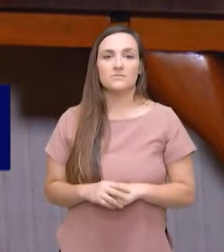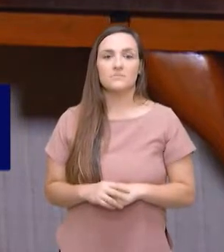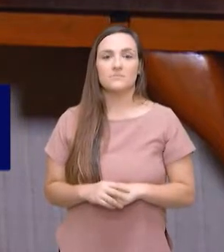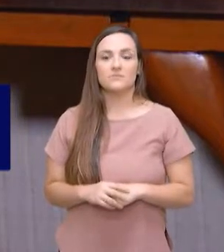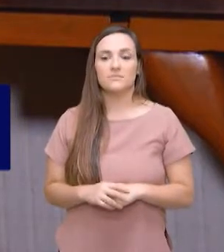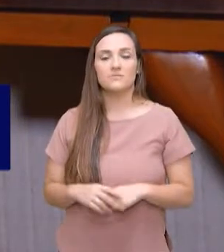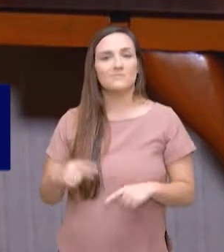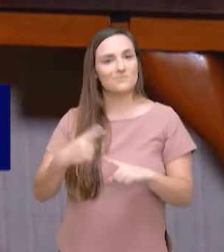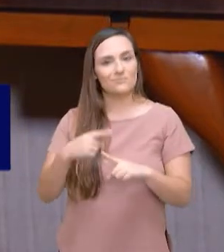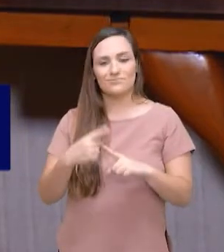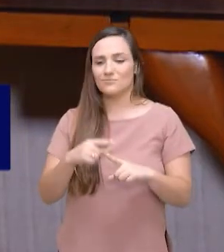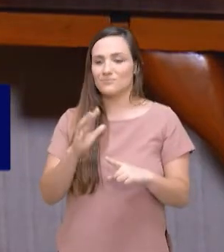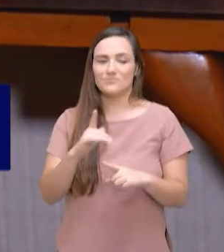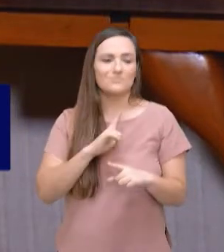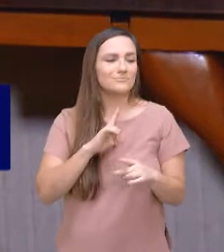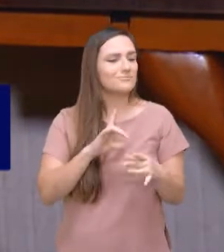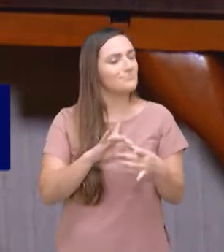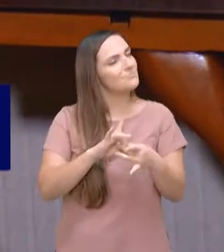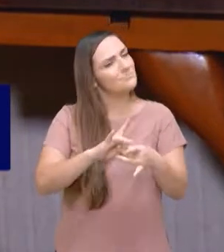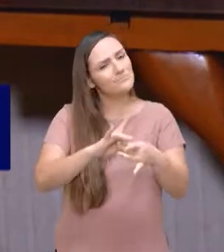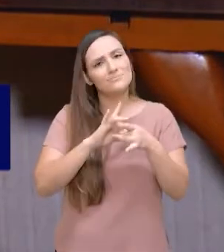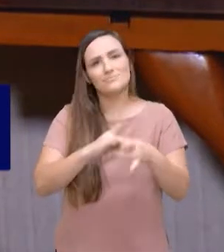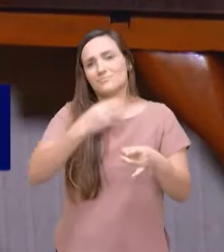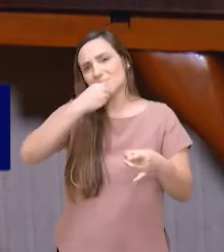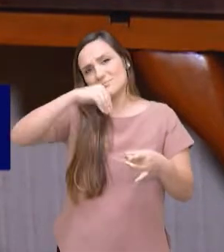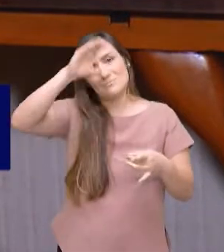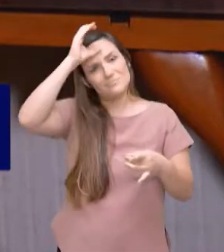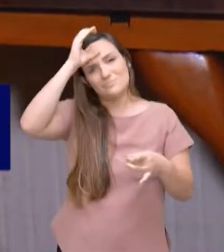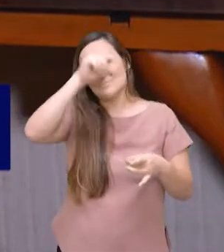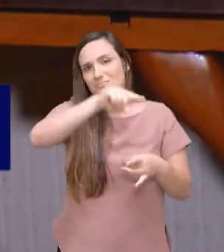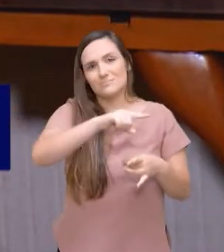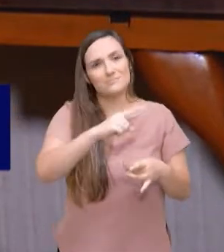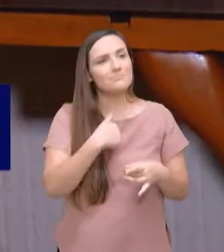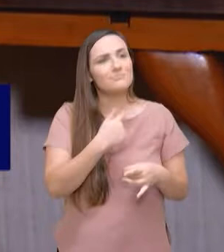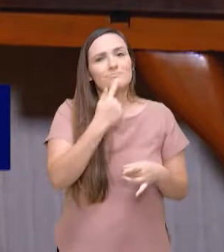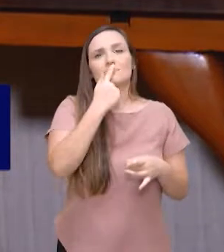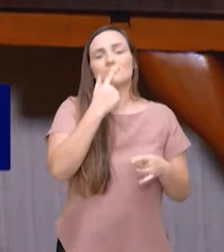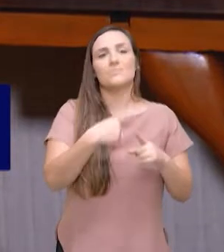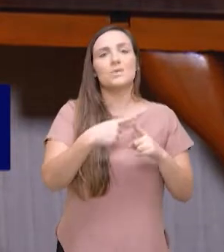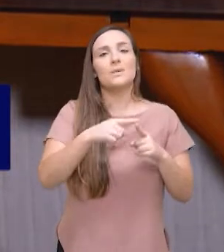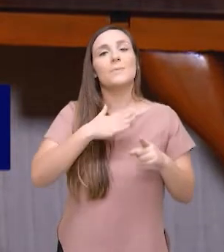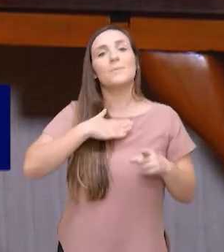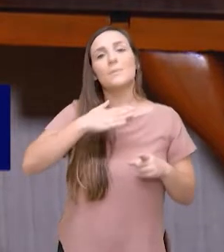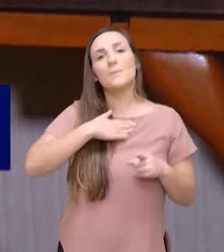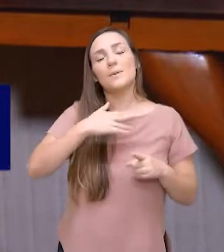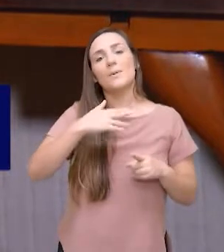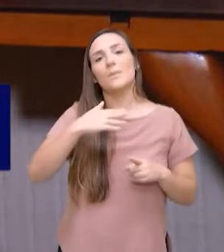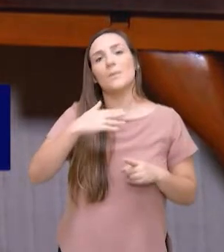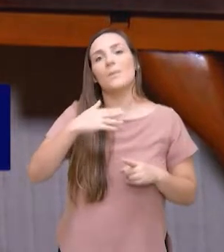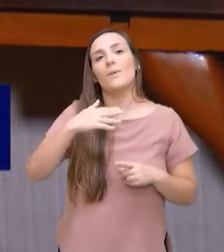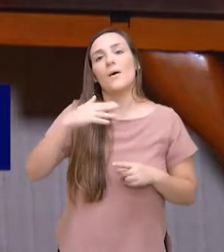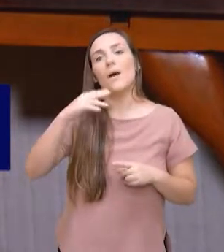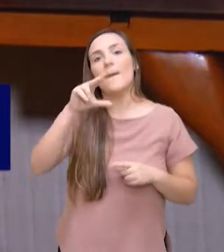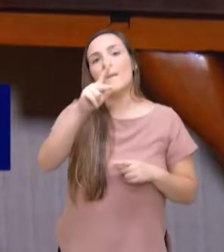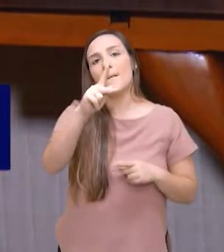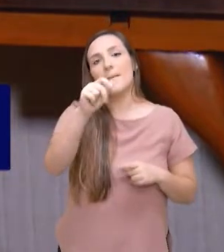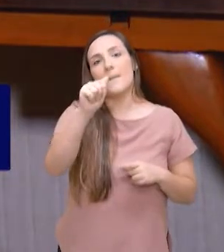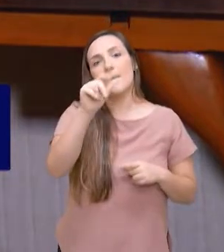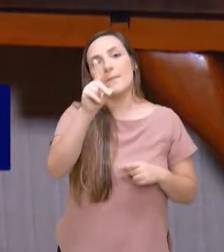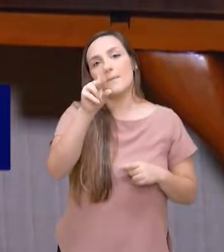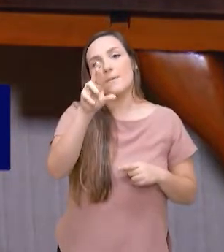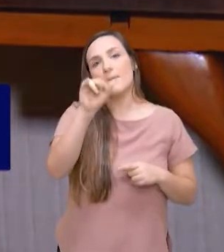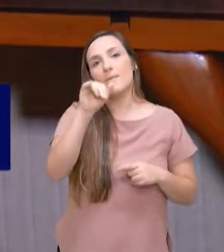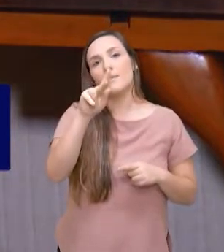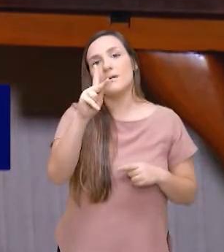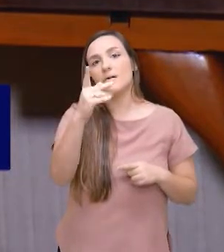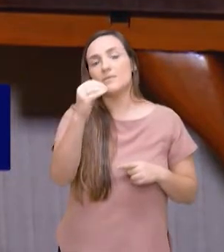Porque eu tinha uma ligação profunda com meu tio, que era inclusive meu padrinho. Quem dera ao meu pai o